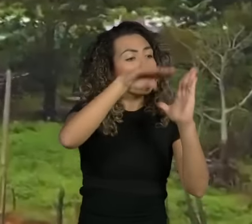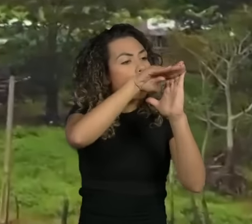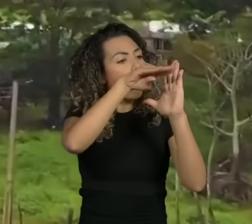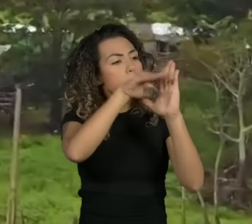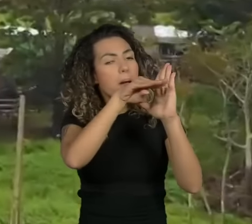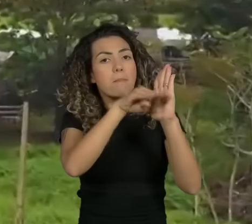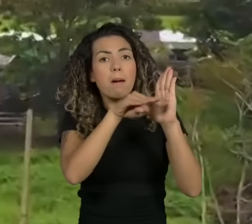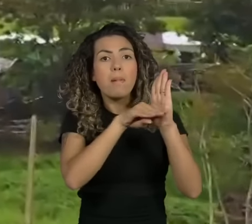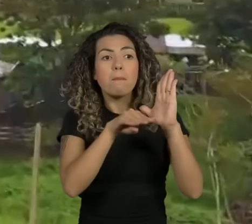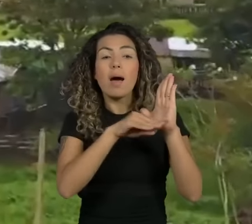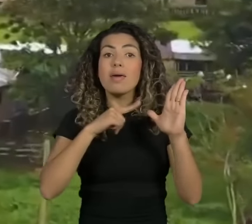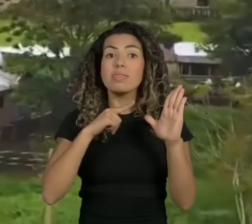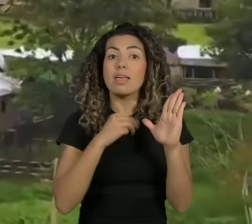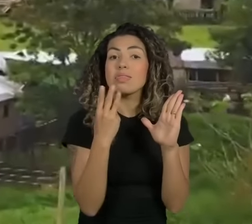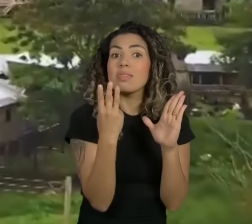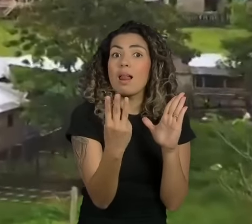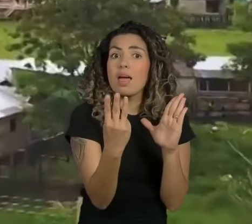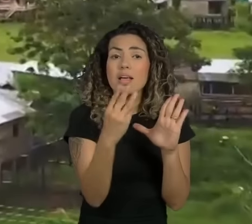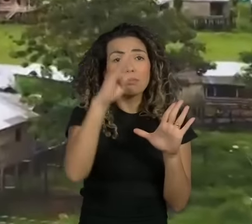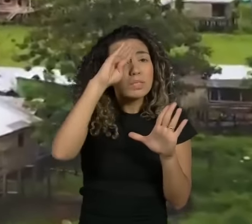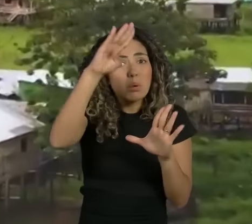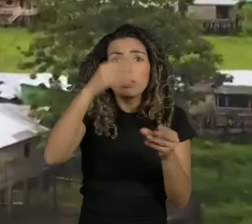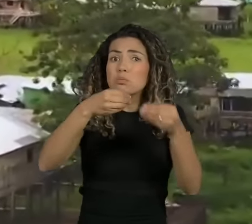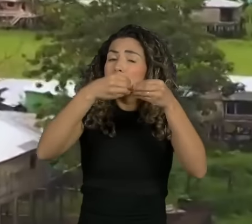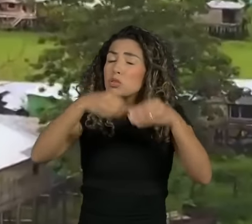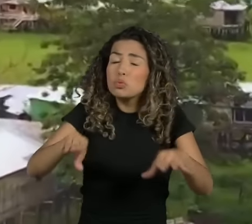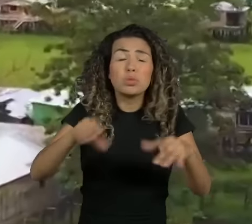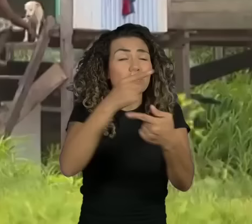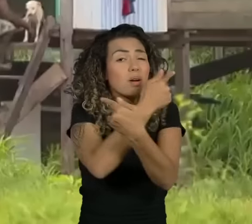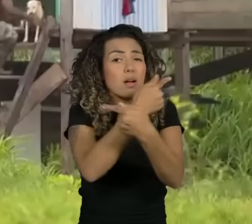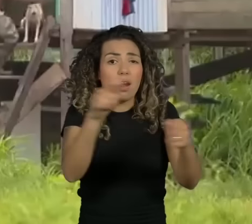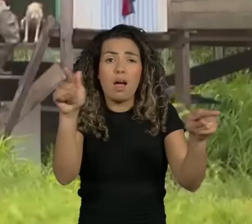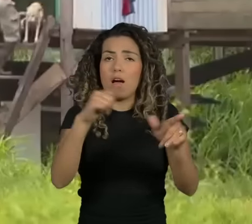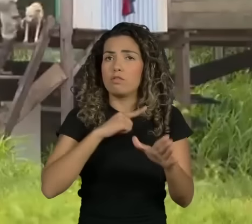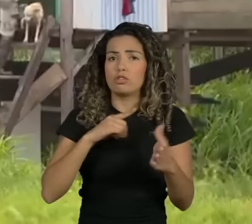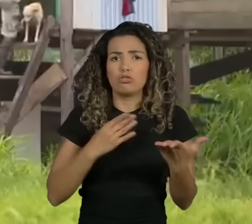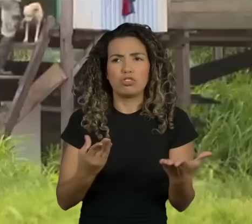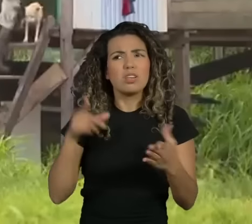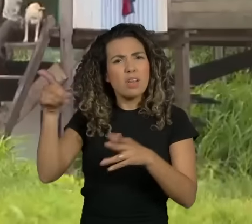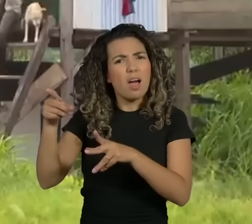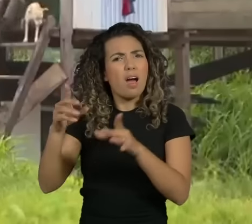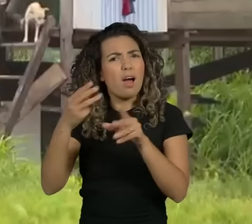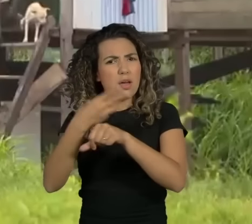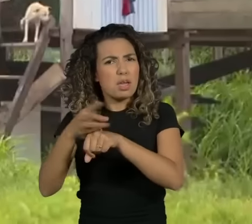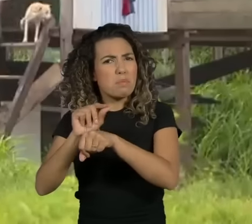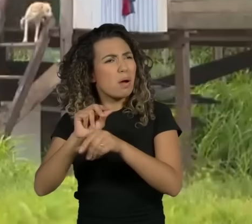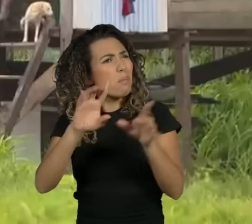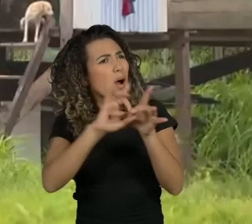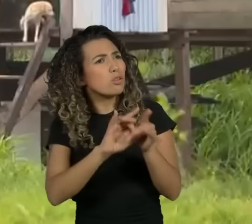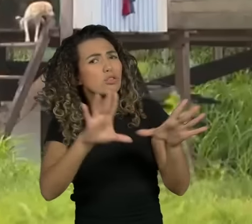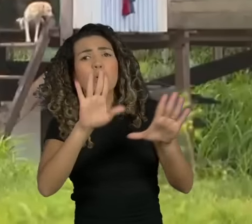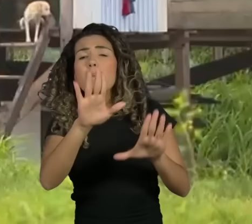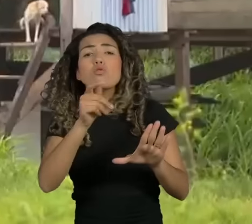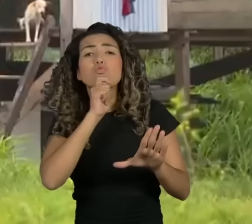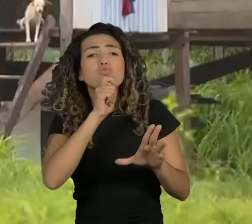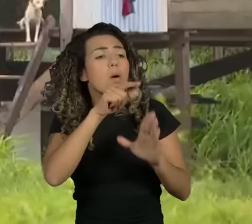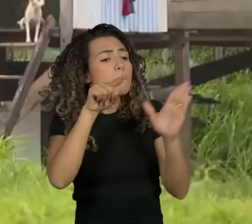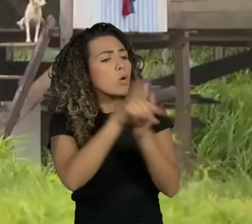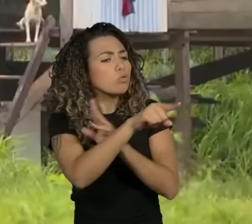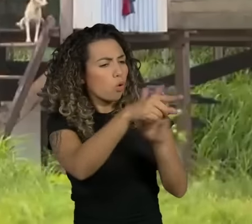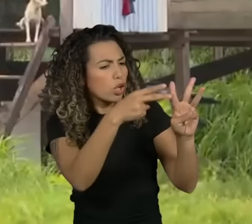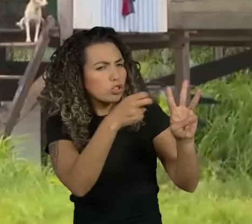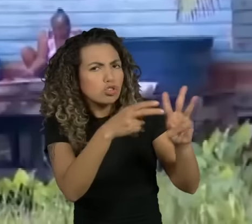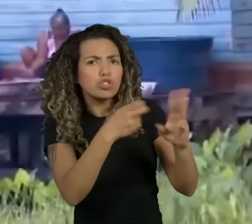3 graves falhas no licenciamento. A autorização foi concedida sem consulta prévia aos povos